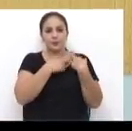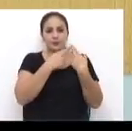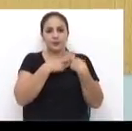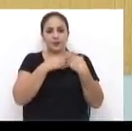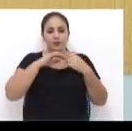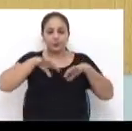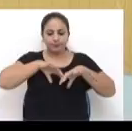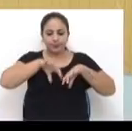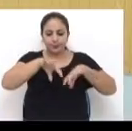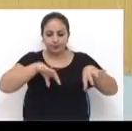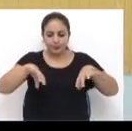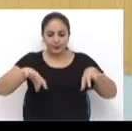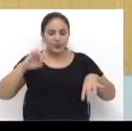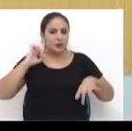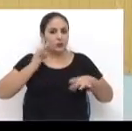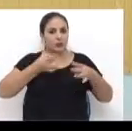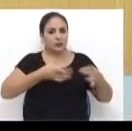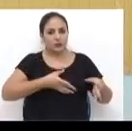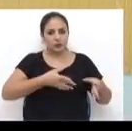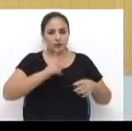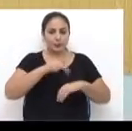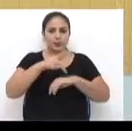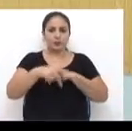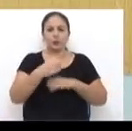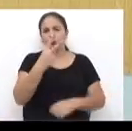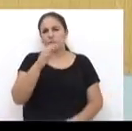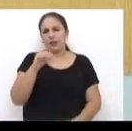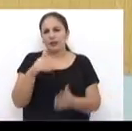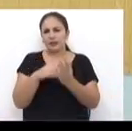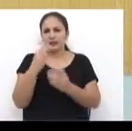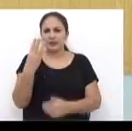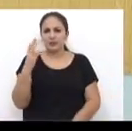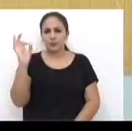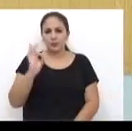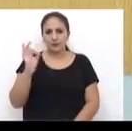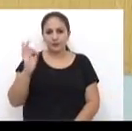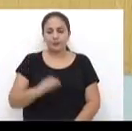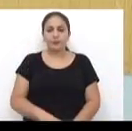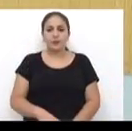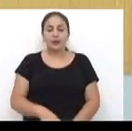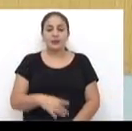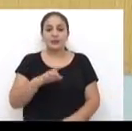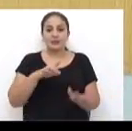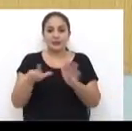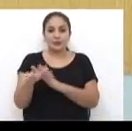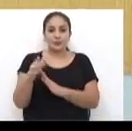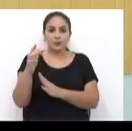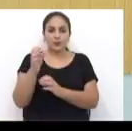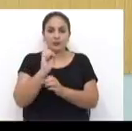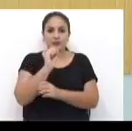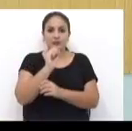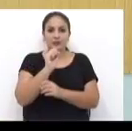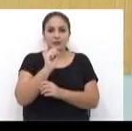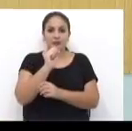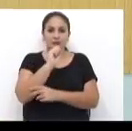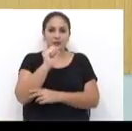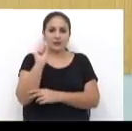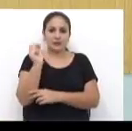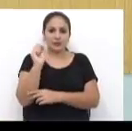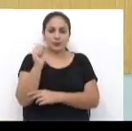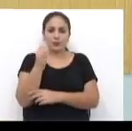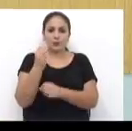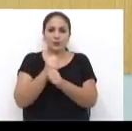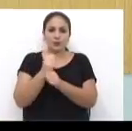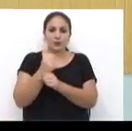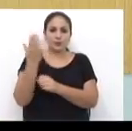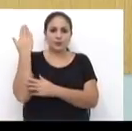por separar de 2% a 3% do lixo produzido em Passo Fundo. Desde setembro do ano passado, a única esteira utilizada